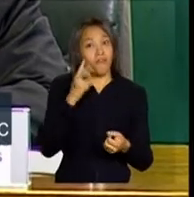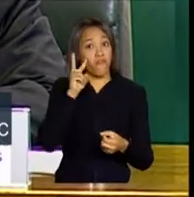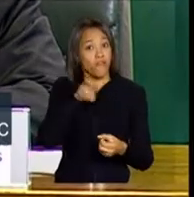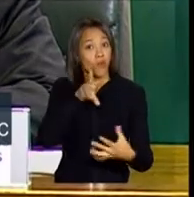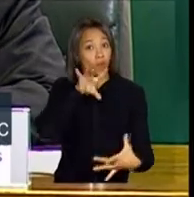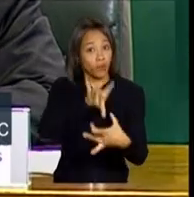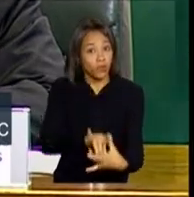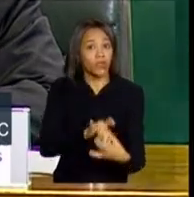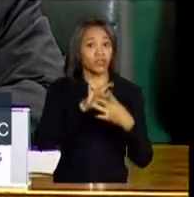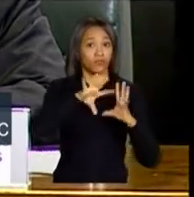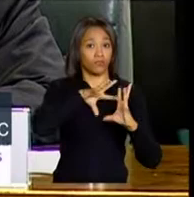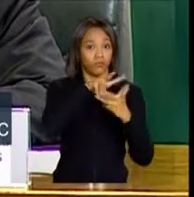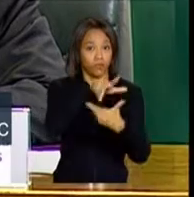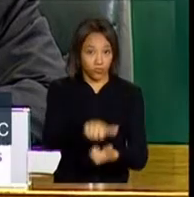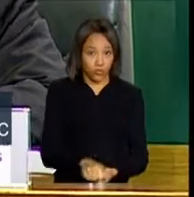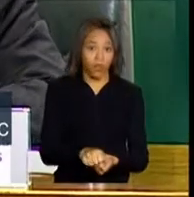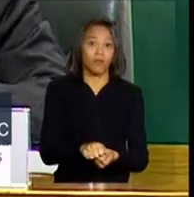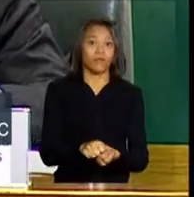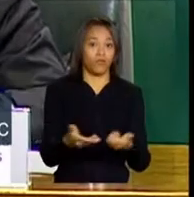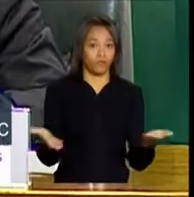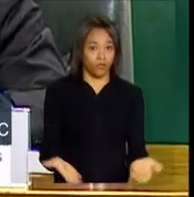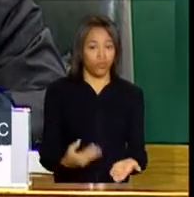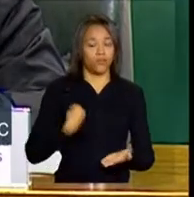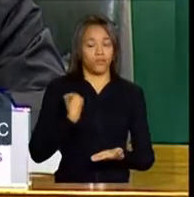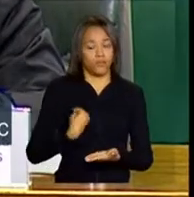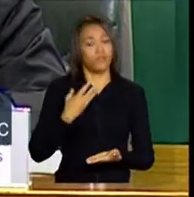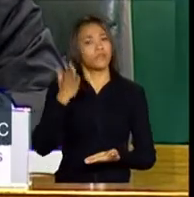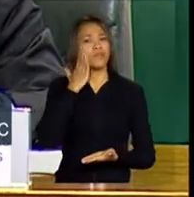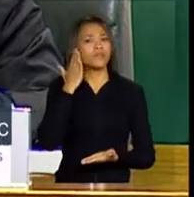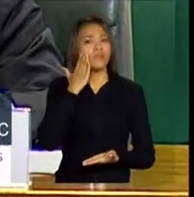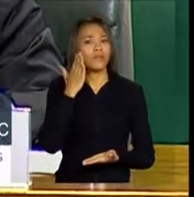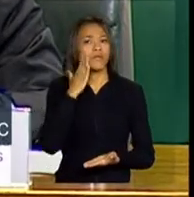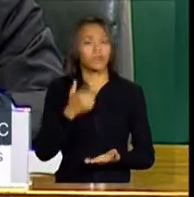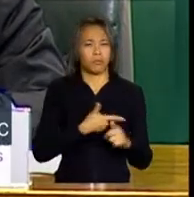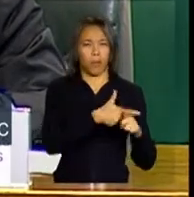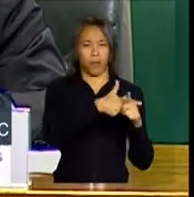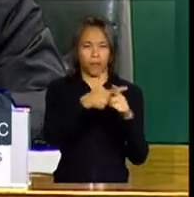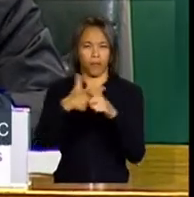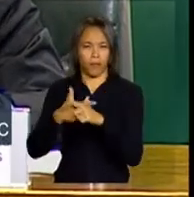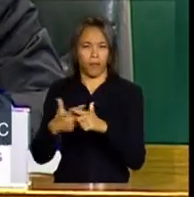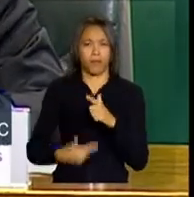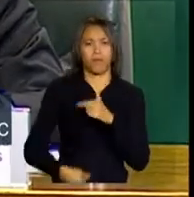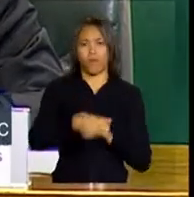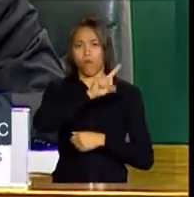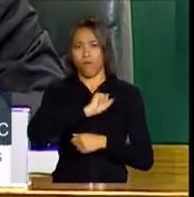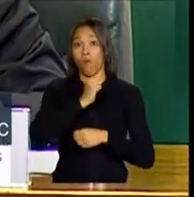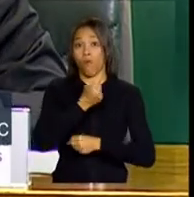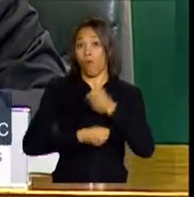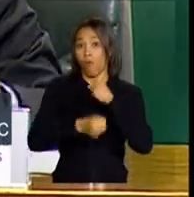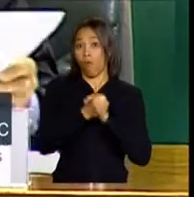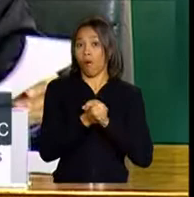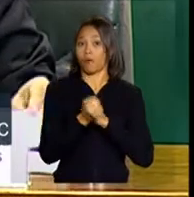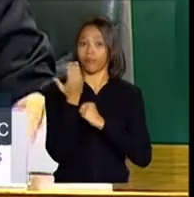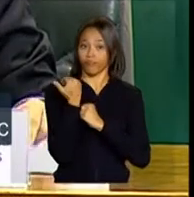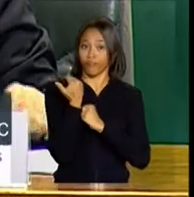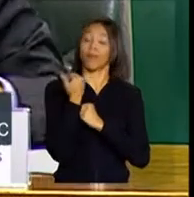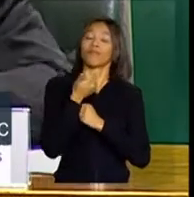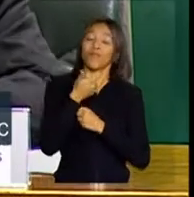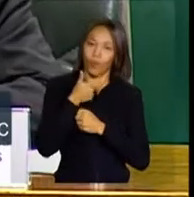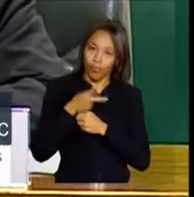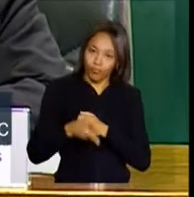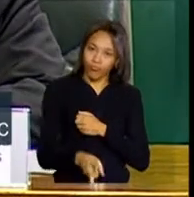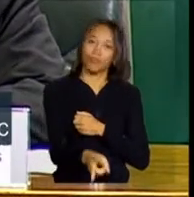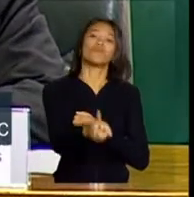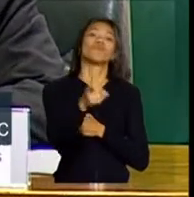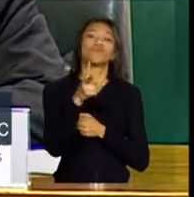em que atuamos e é preciso reconhecer que a crise que vivíamos há um ano lamentavelmente Continua sem